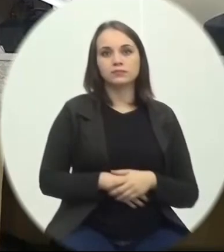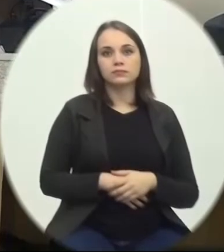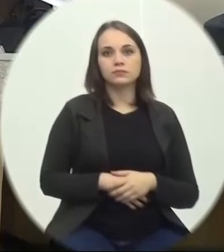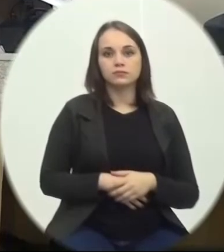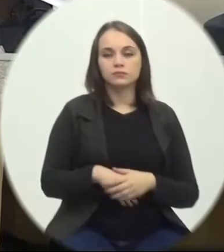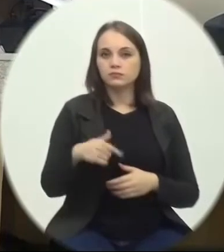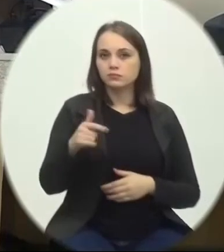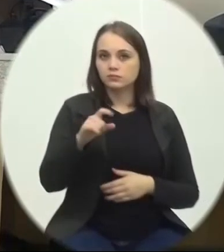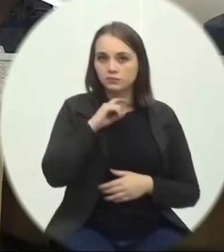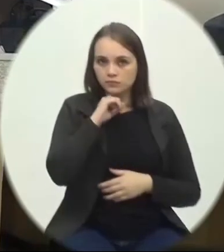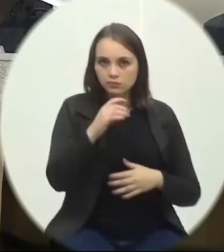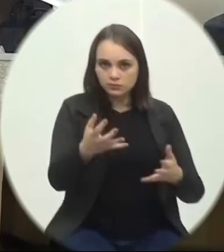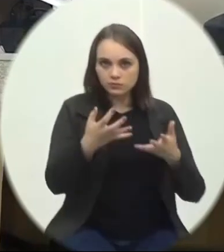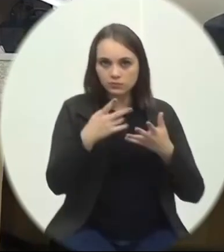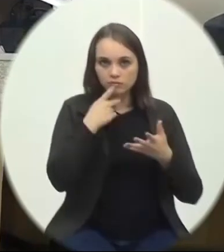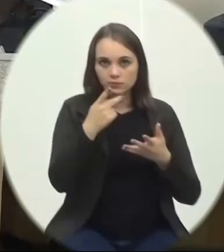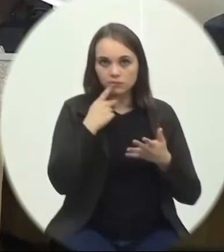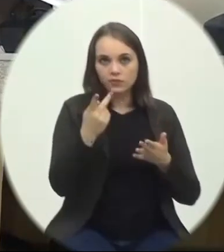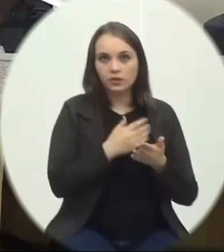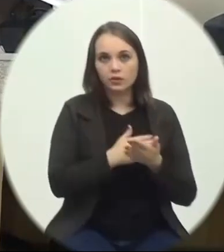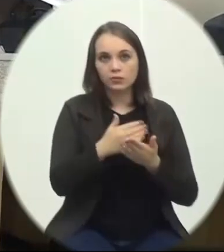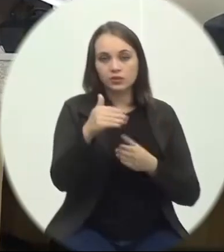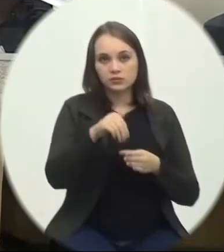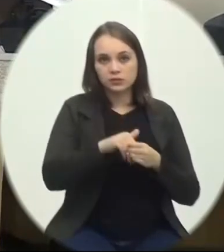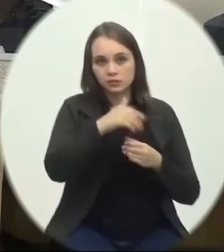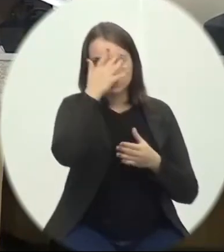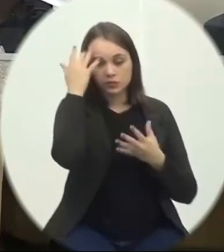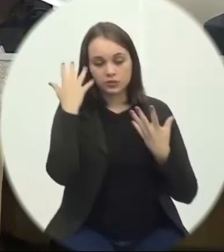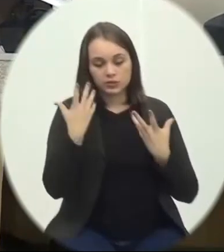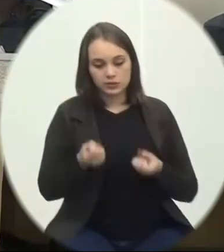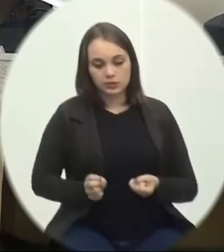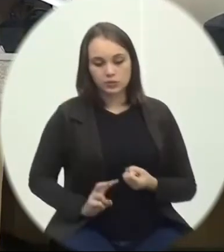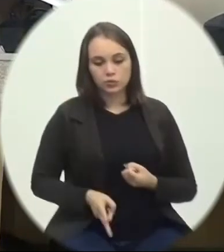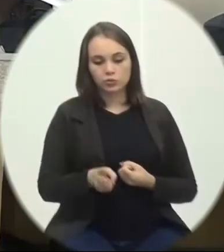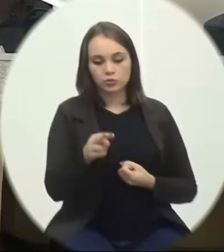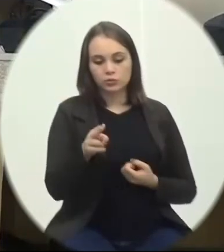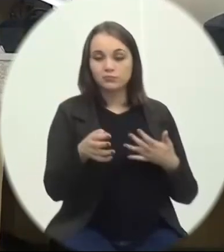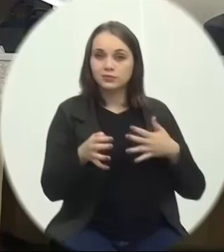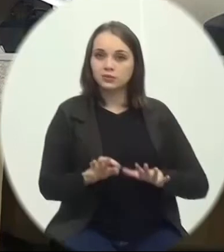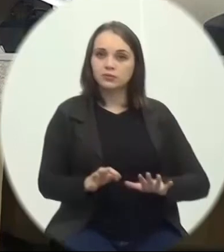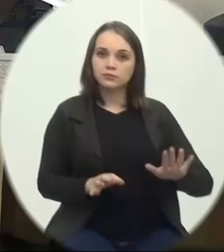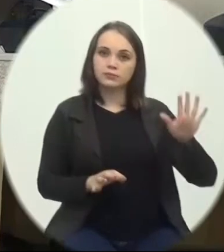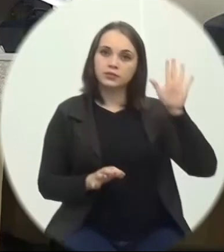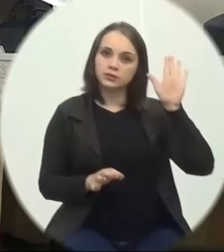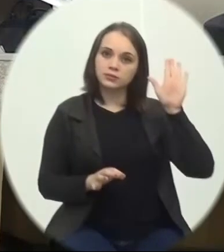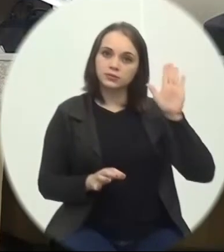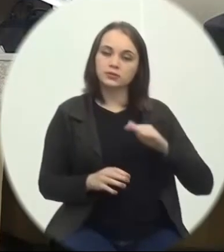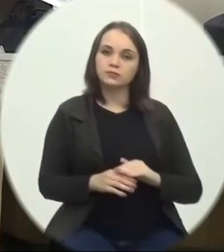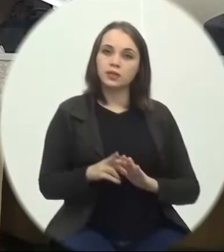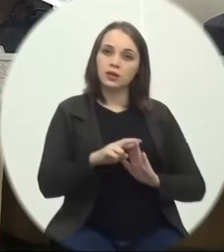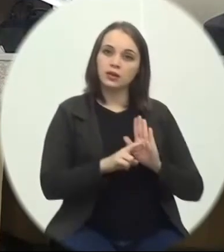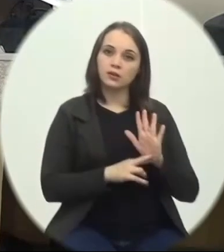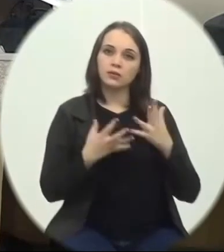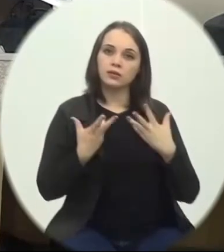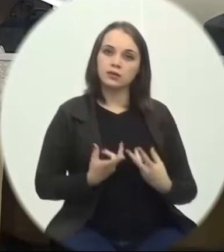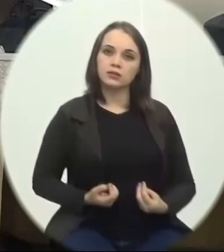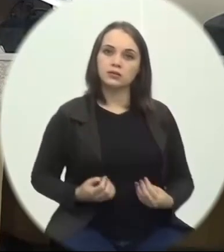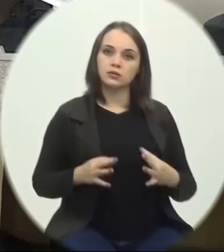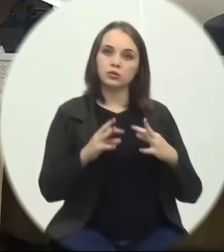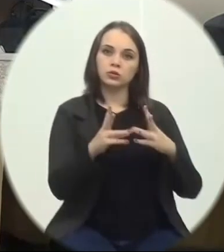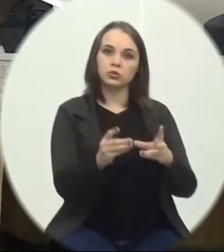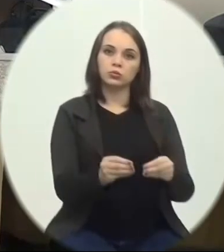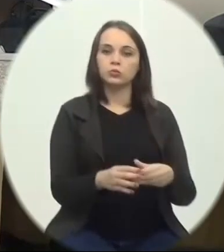não havendo quem queira discutir está em votação favorável se permaneça como estão se contrário se manifeste aprovado por unanimidade